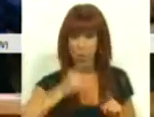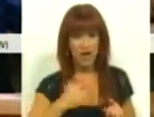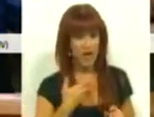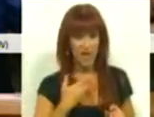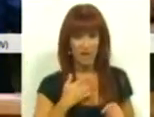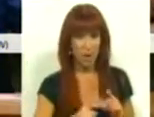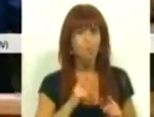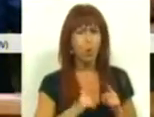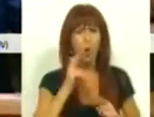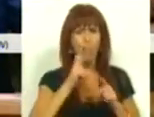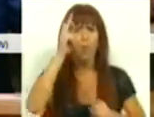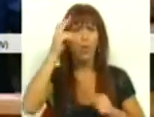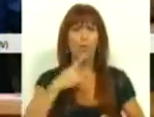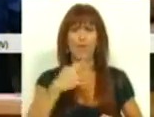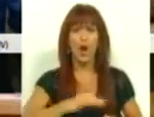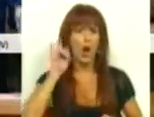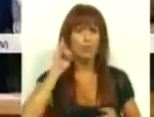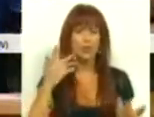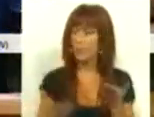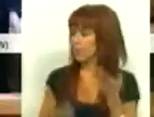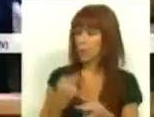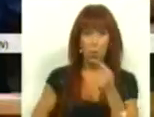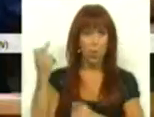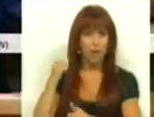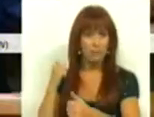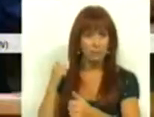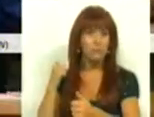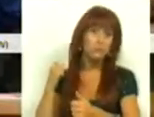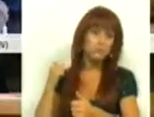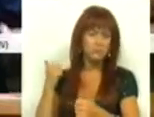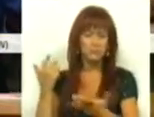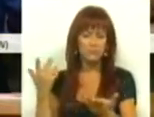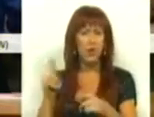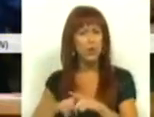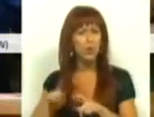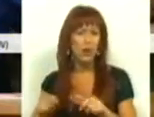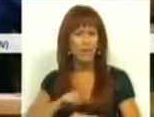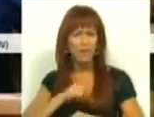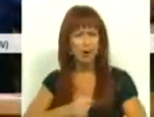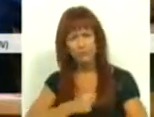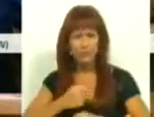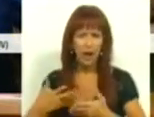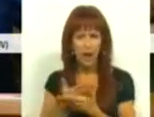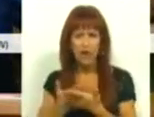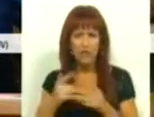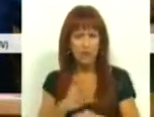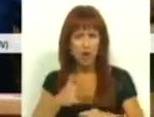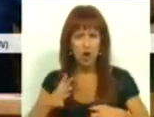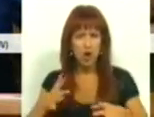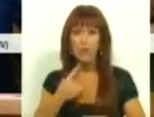em que a dívida não tivesse aumentado em valor absoluto face ao ano precedente. Numa época de forte crescimento económico e